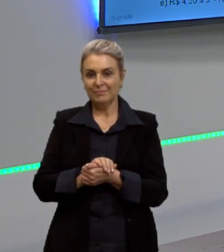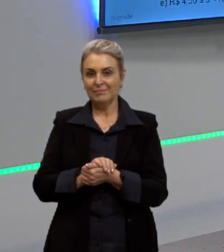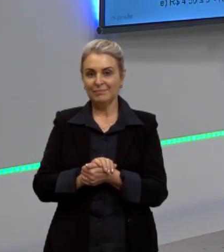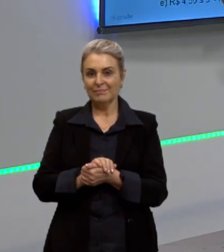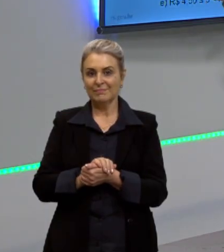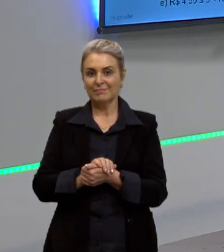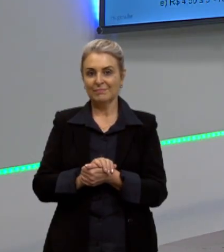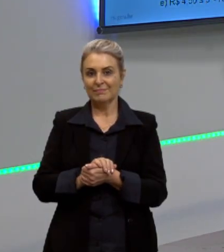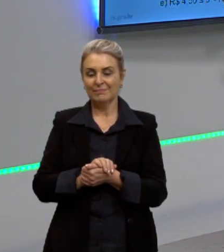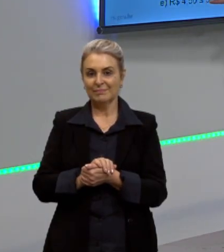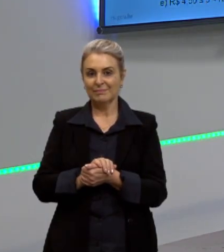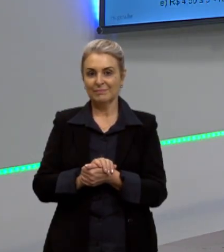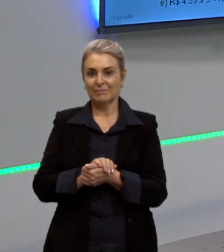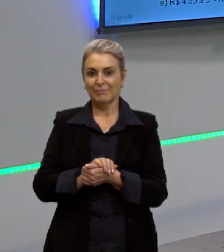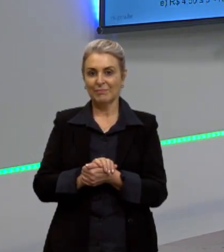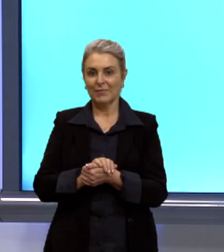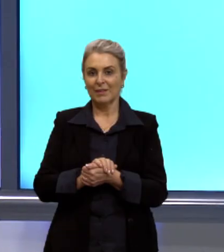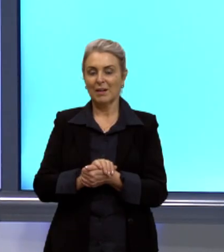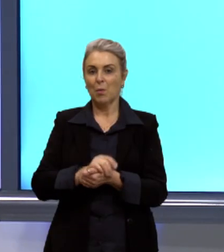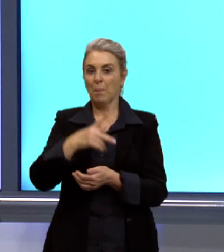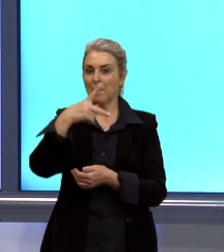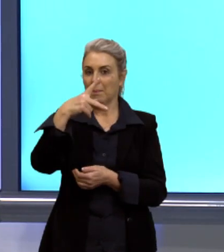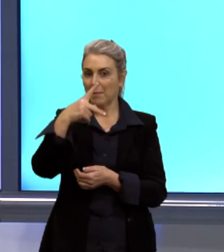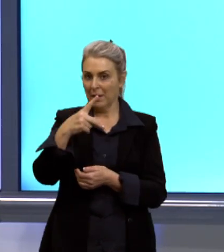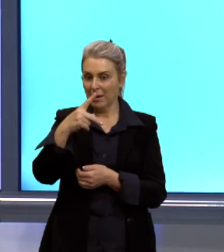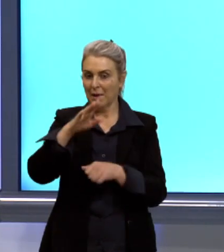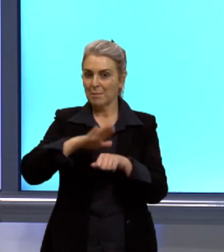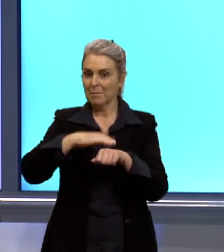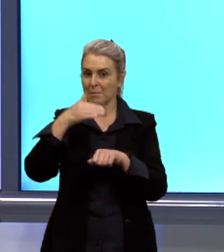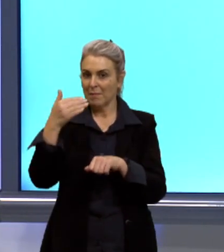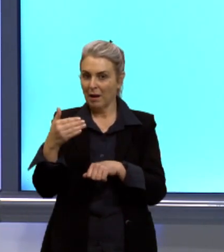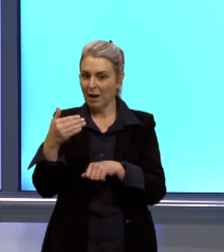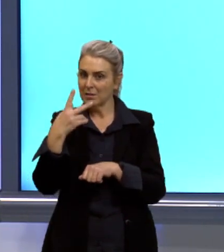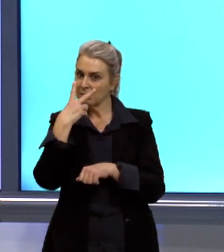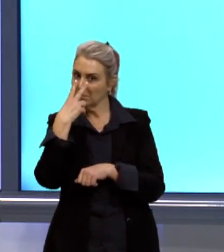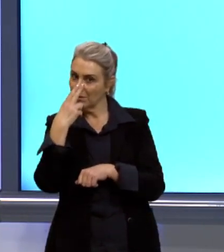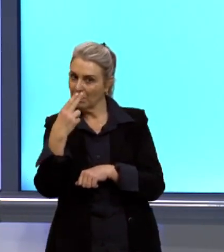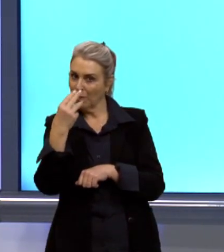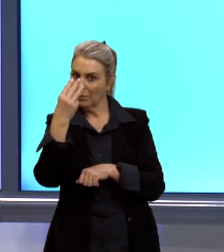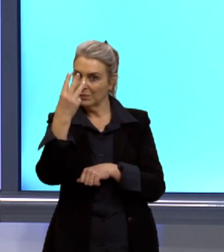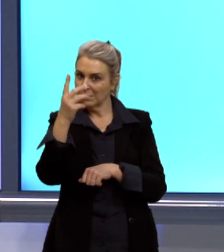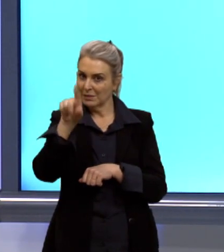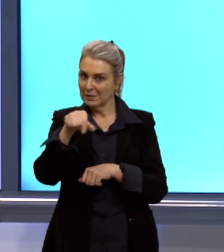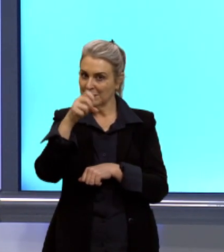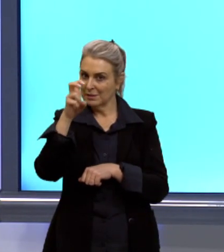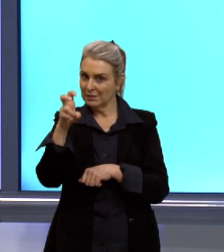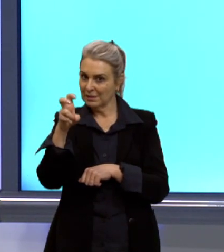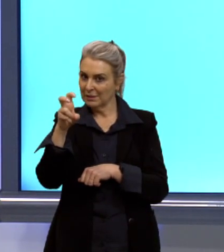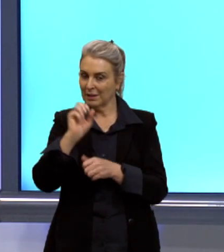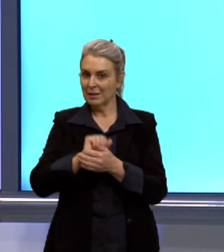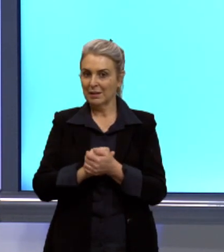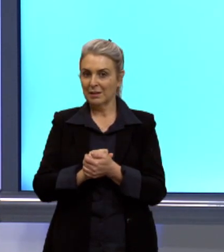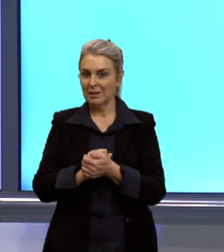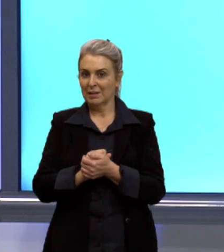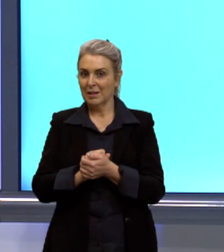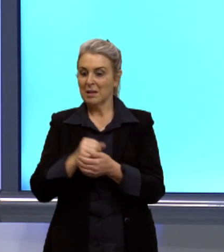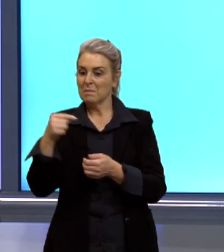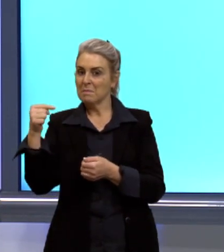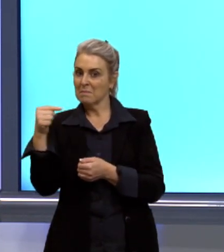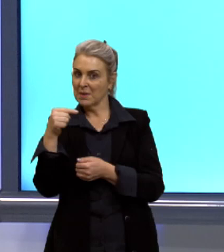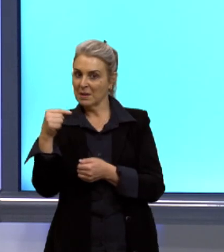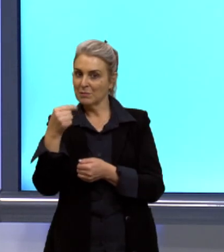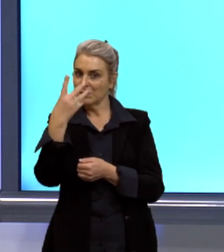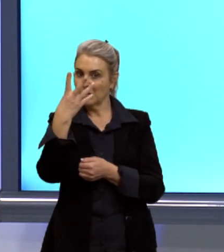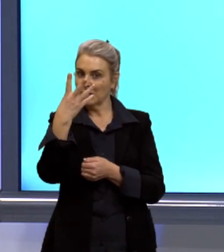alternativa. O preço P é maior ou igual a R$ 3,50 e menor